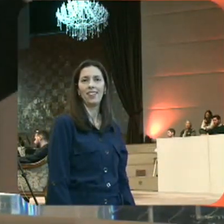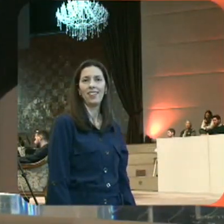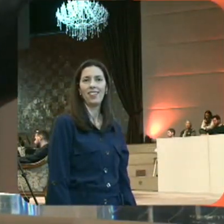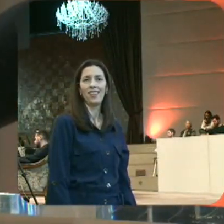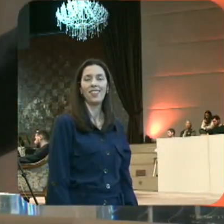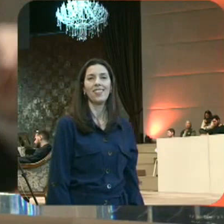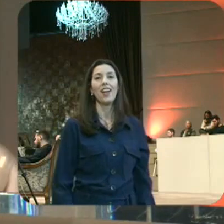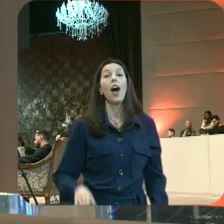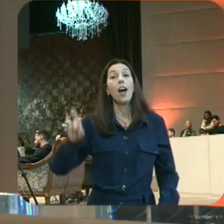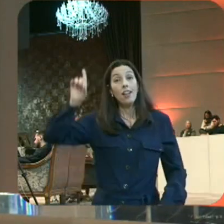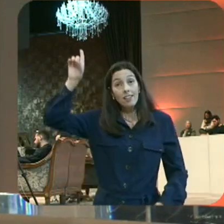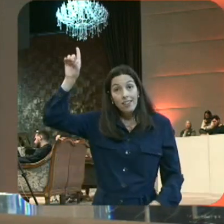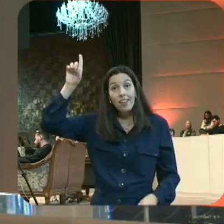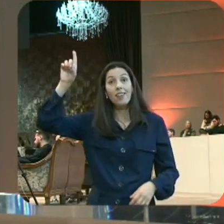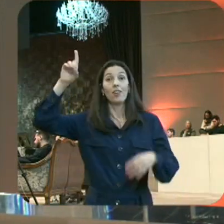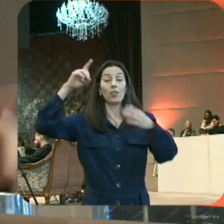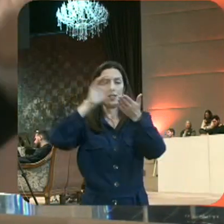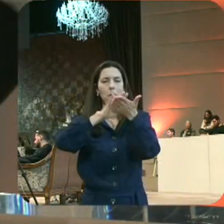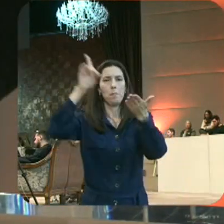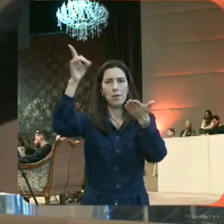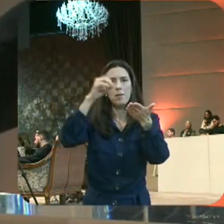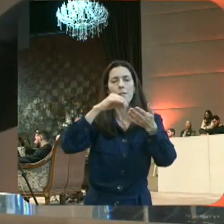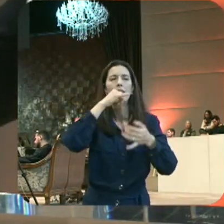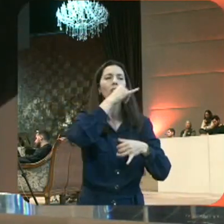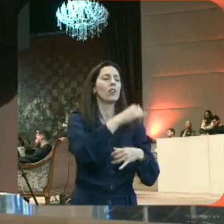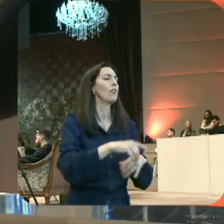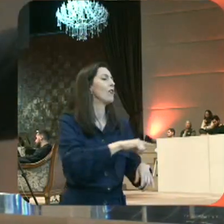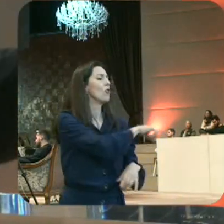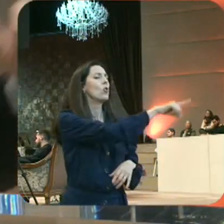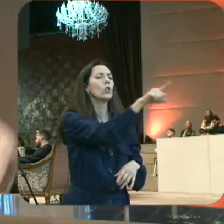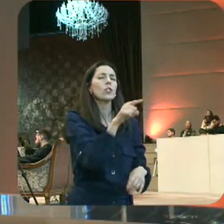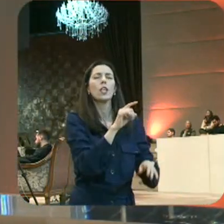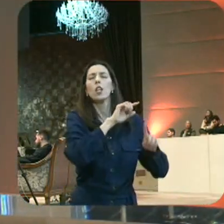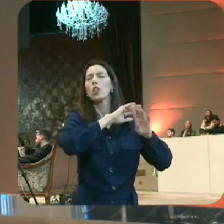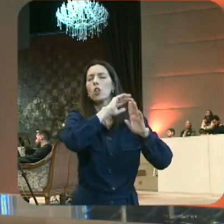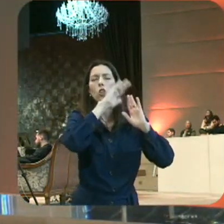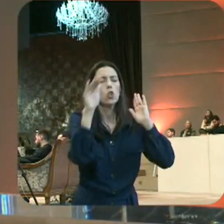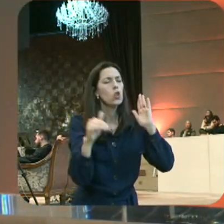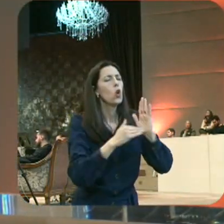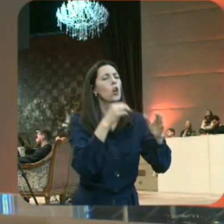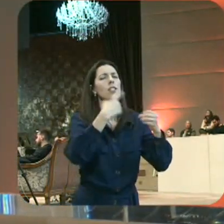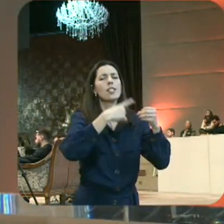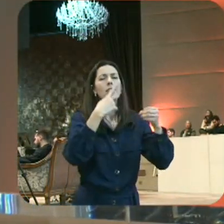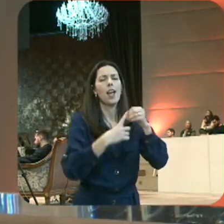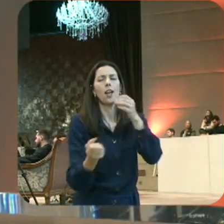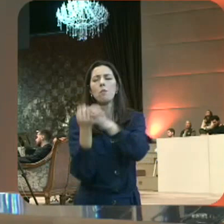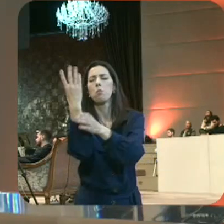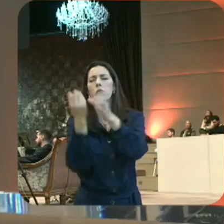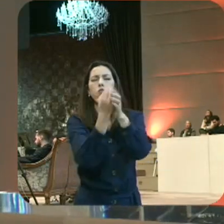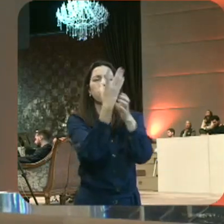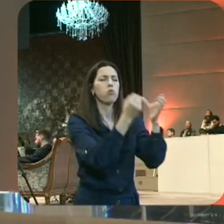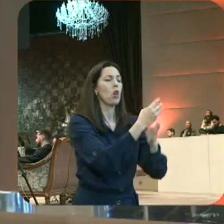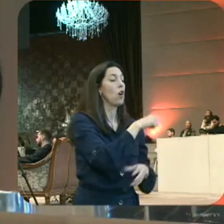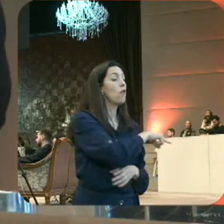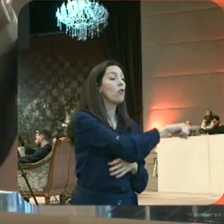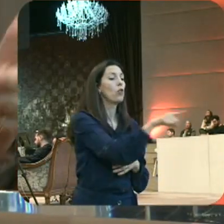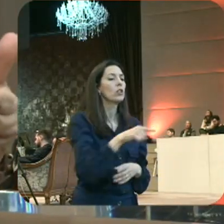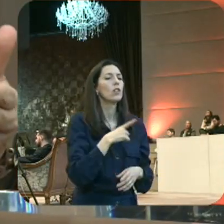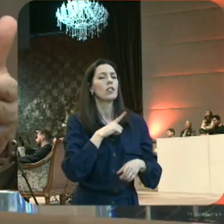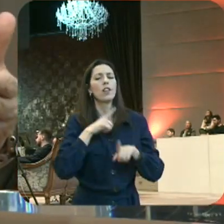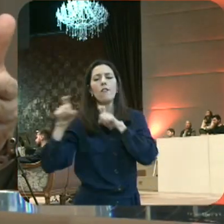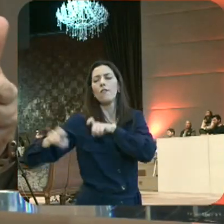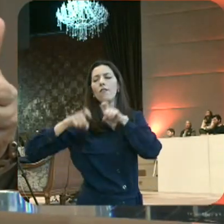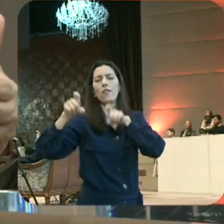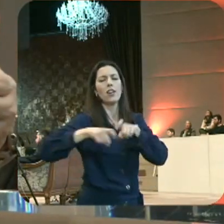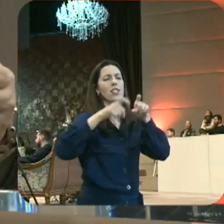ter cidades que vocês não construíram, vão ter fazendas que vocês não formaram, vocês vão ter